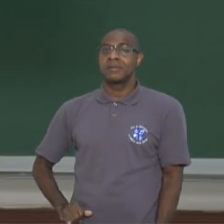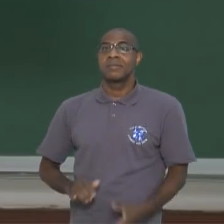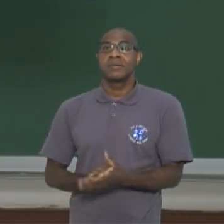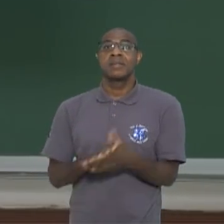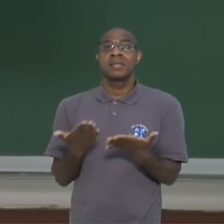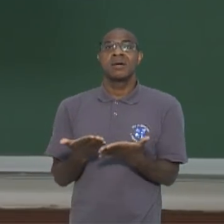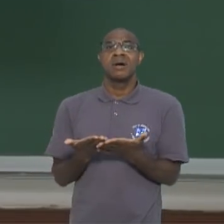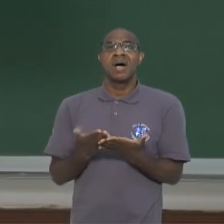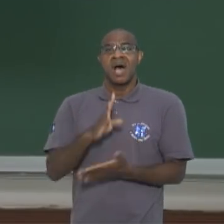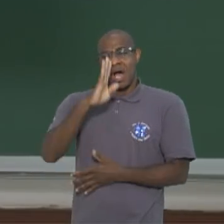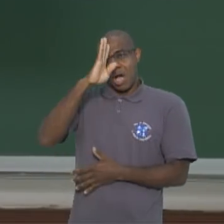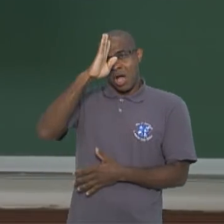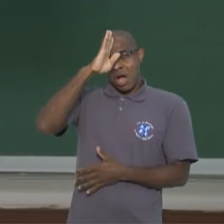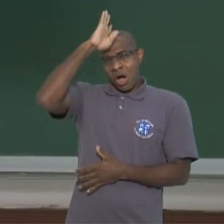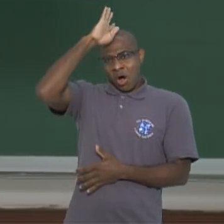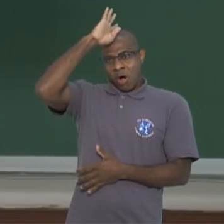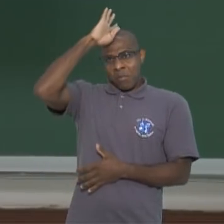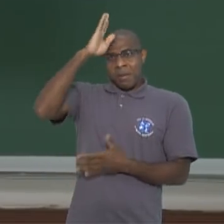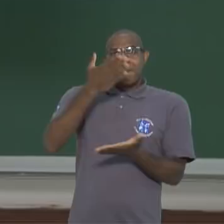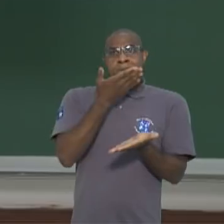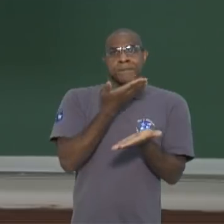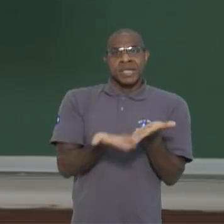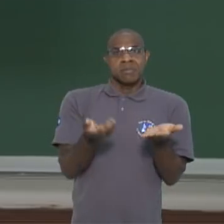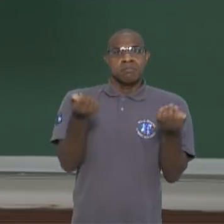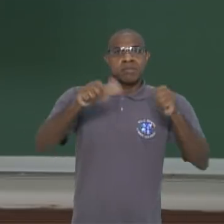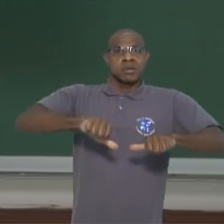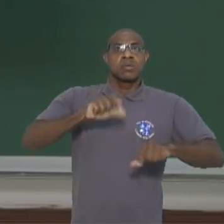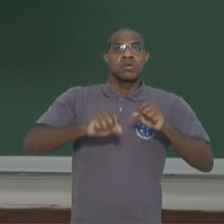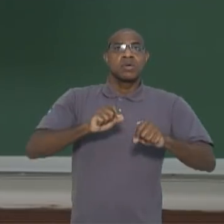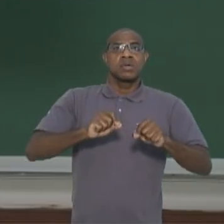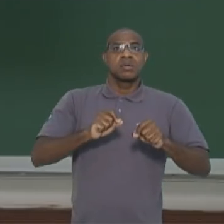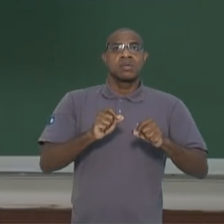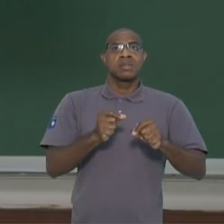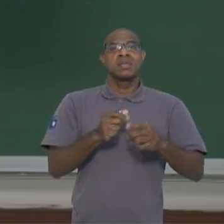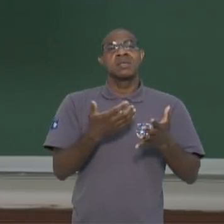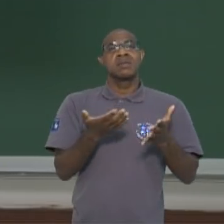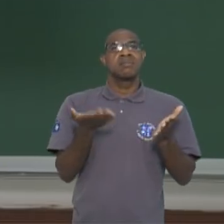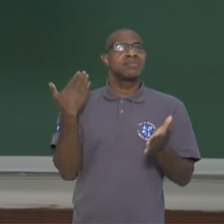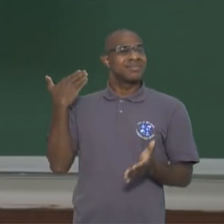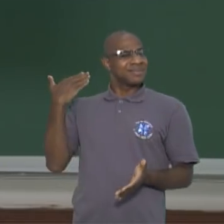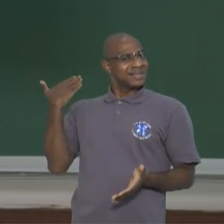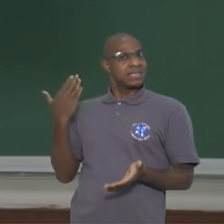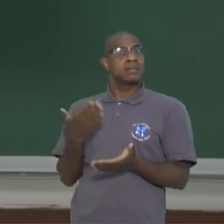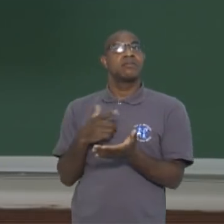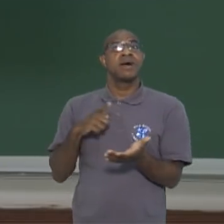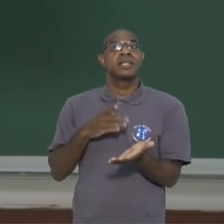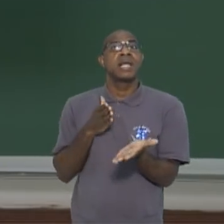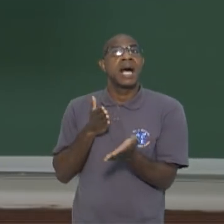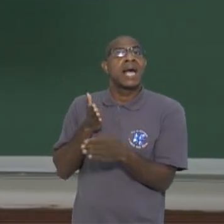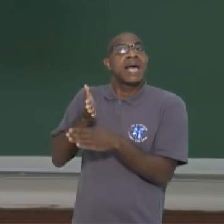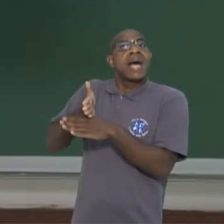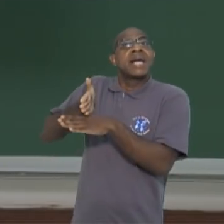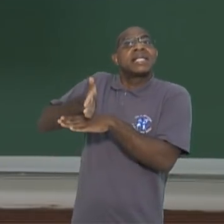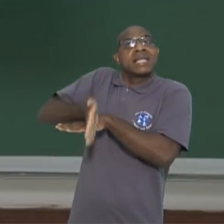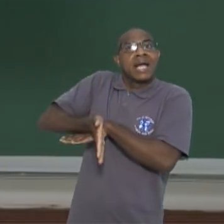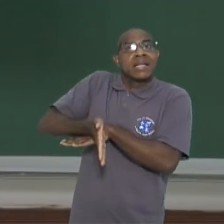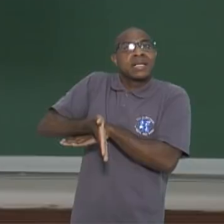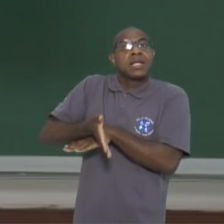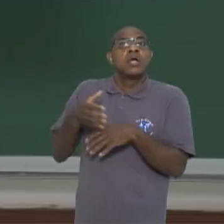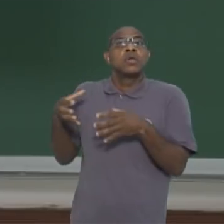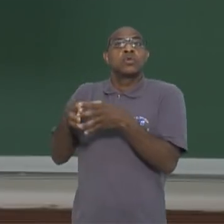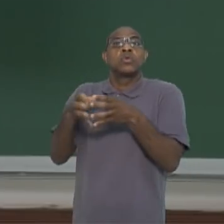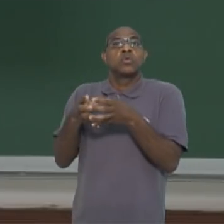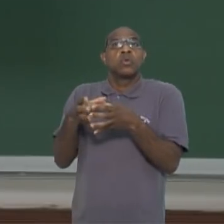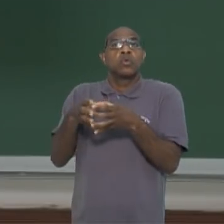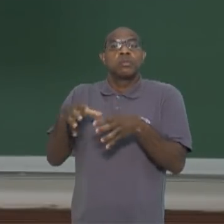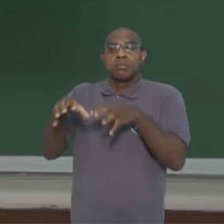de Roma em 476, a gente vai ter a entrada desses grupos bárbaros e cada um escolhendo um território e